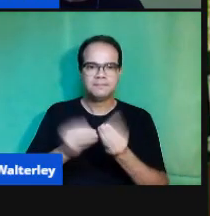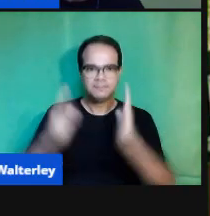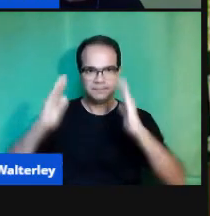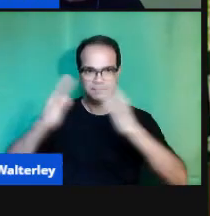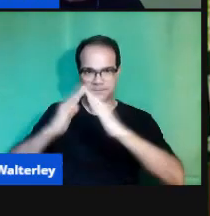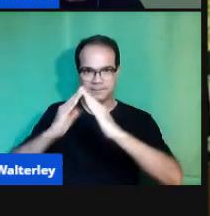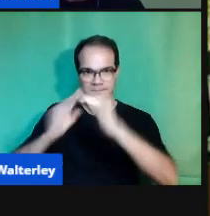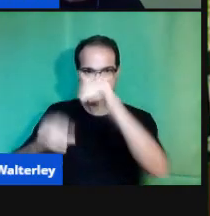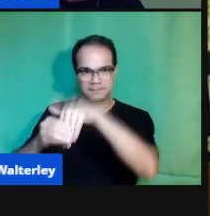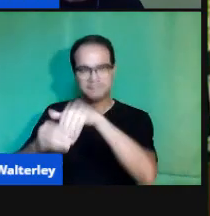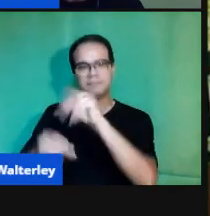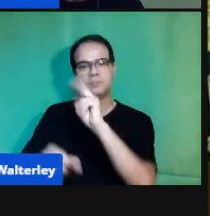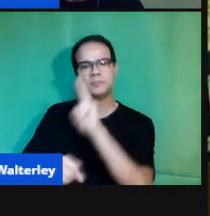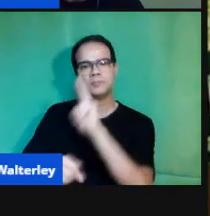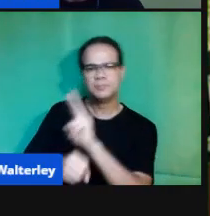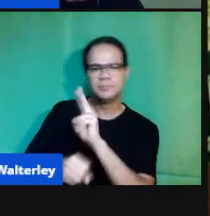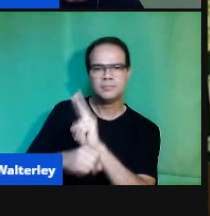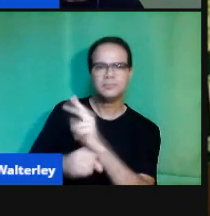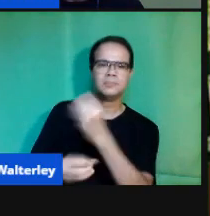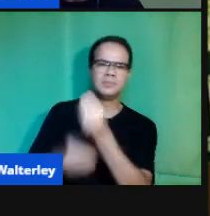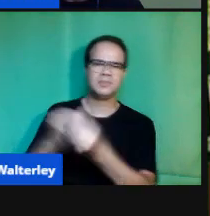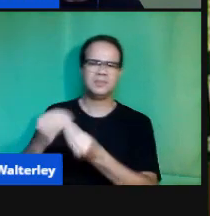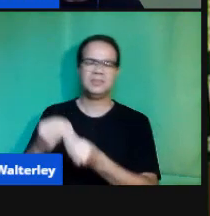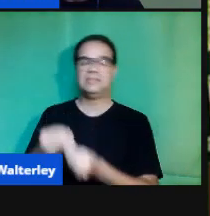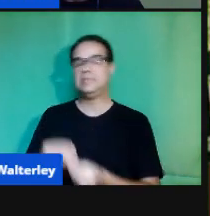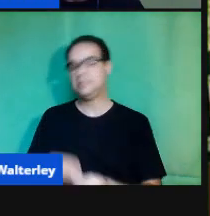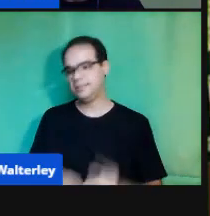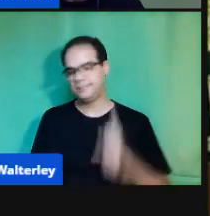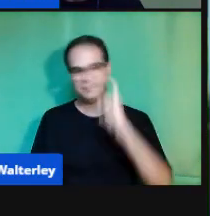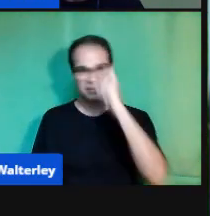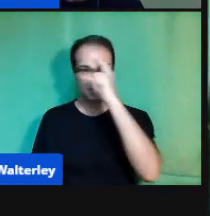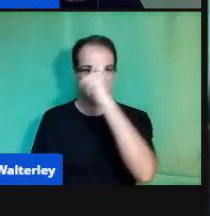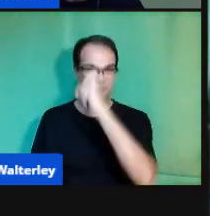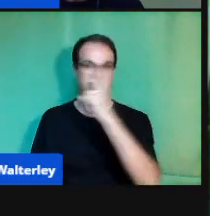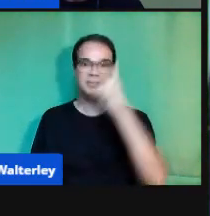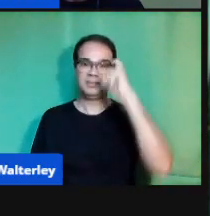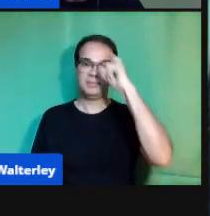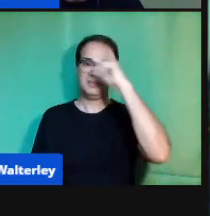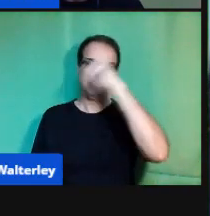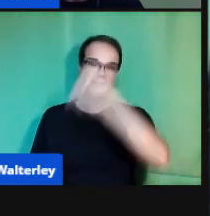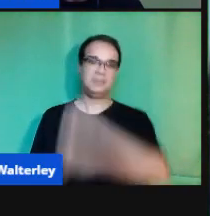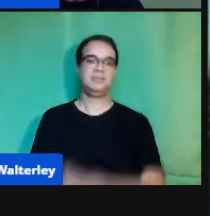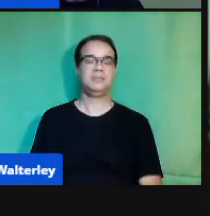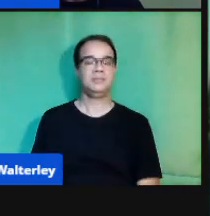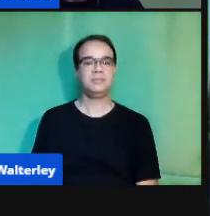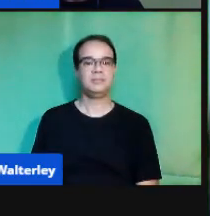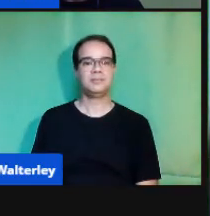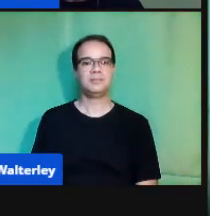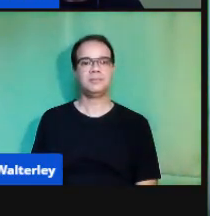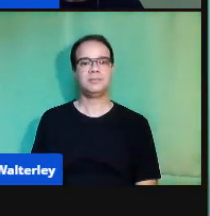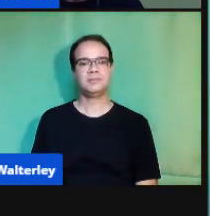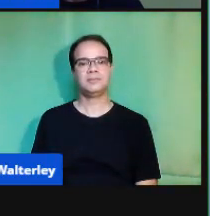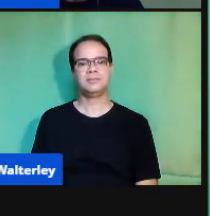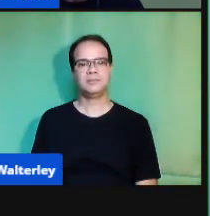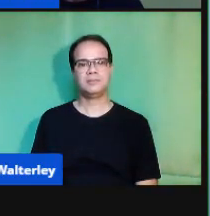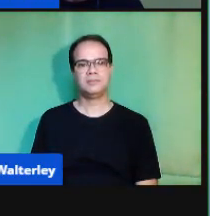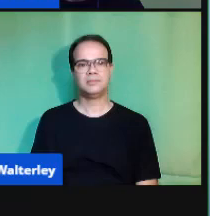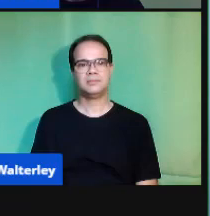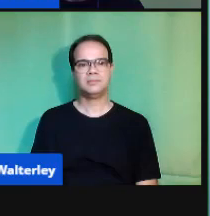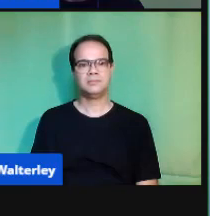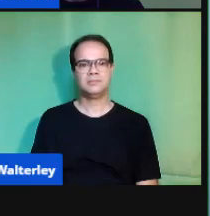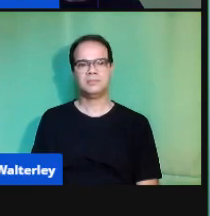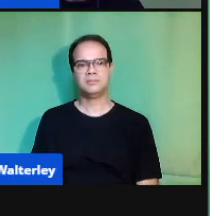que enfrentar ferozmente tantos obstáculos. Guga Peralta, Laila Delight Carmona, Carla de